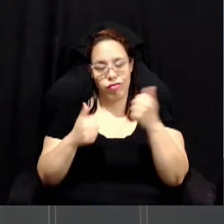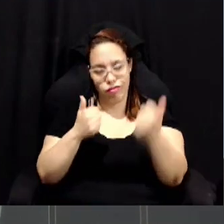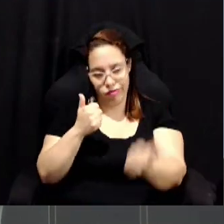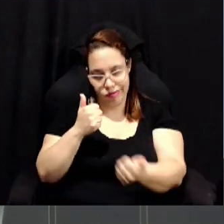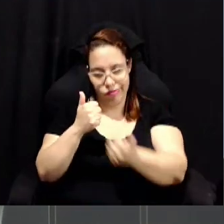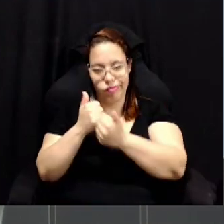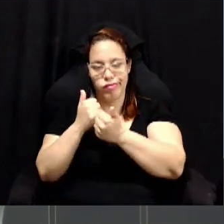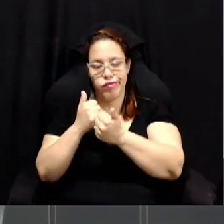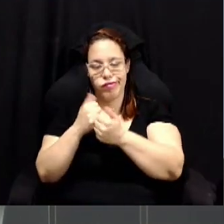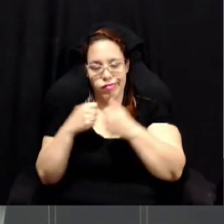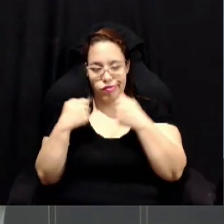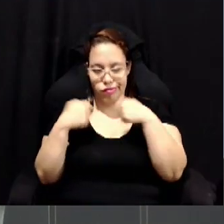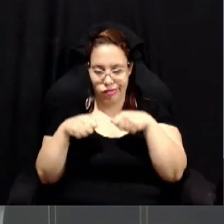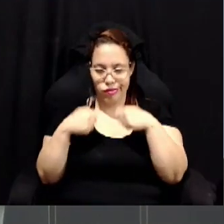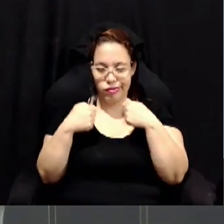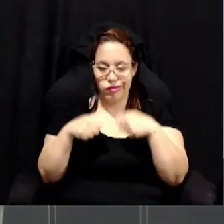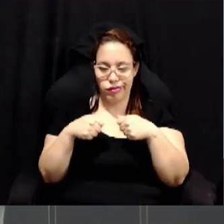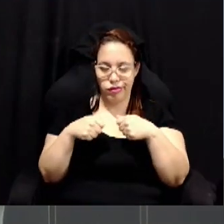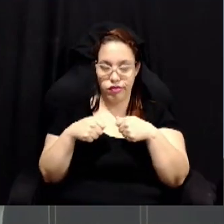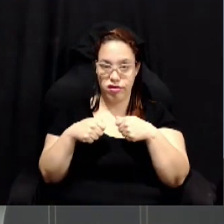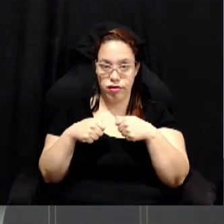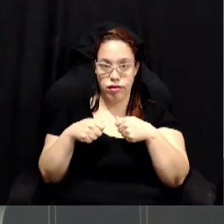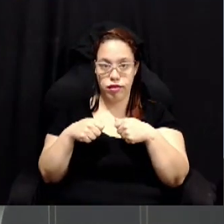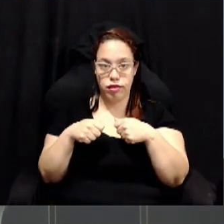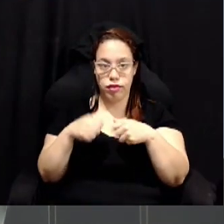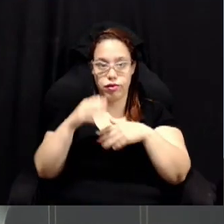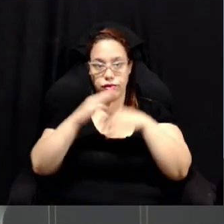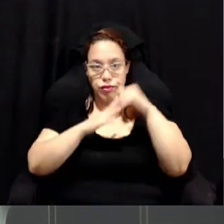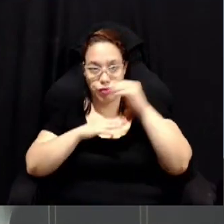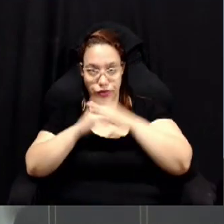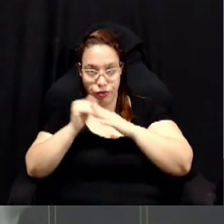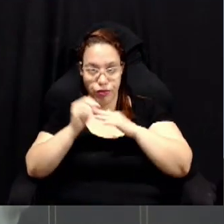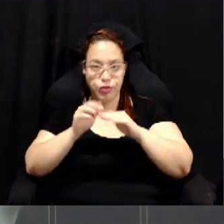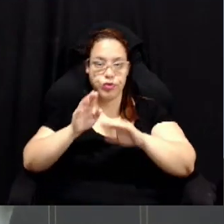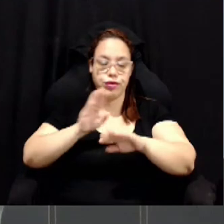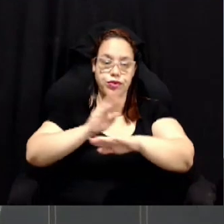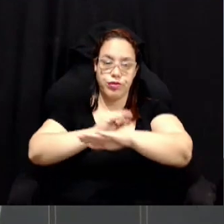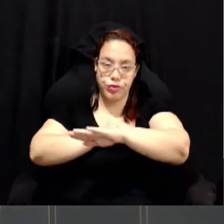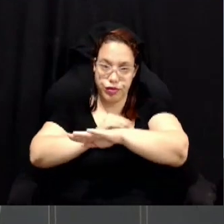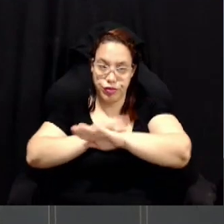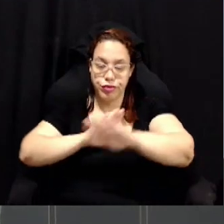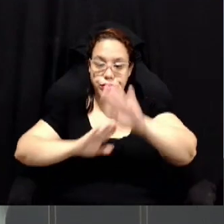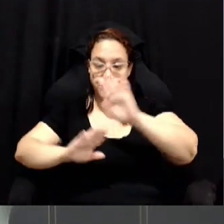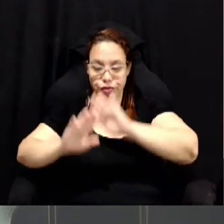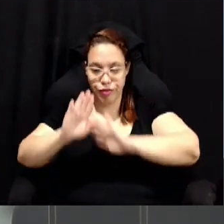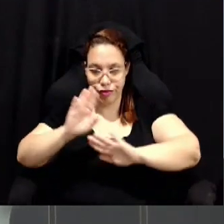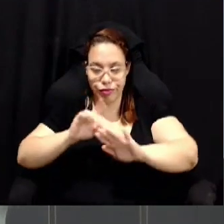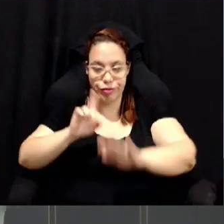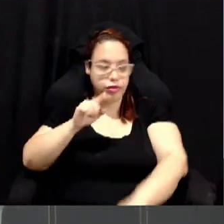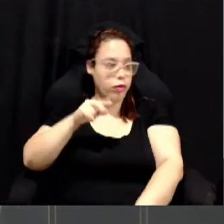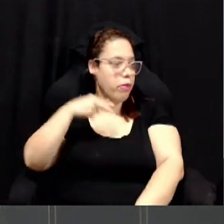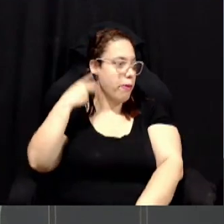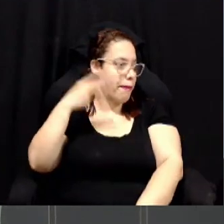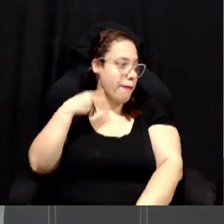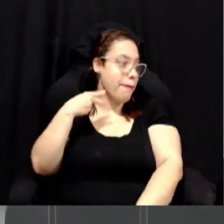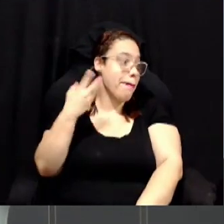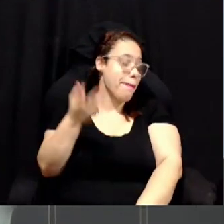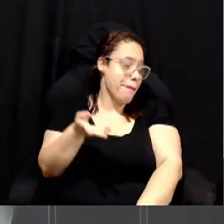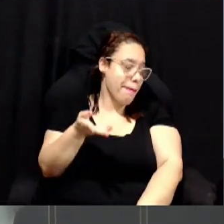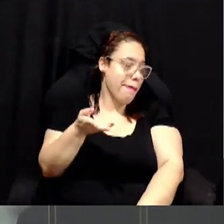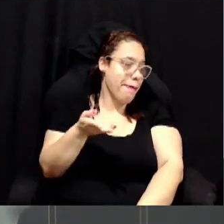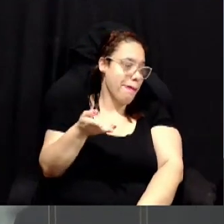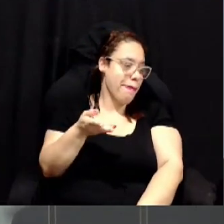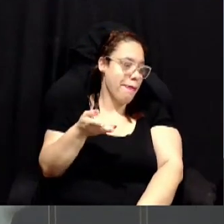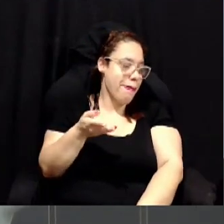gente precisa de ações onde há o cuidado daquele que cuida, né, vereador? Se não tiver esse cuidado, e